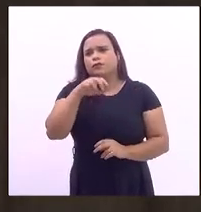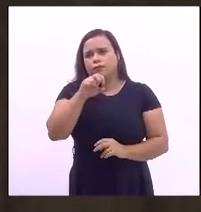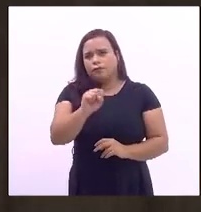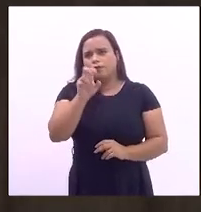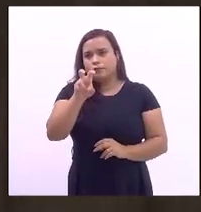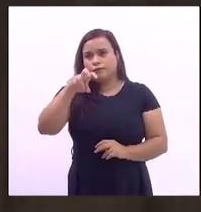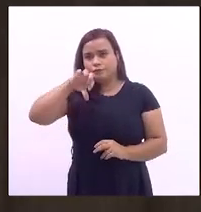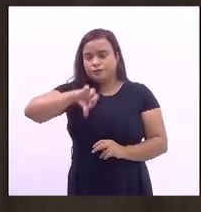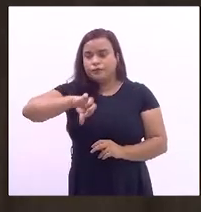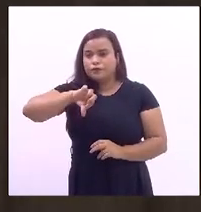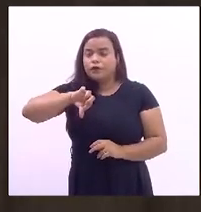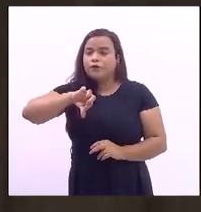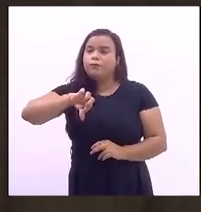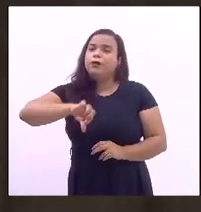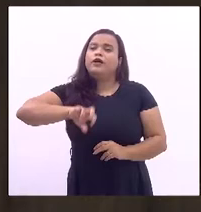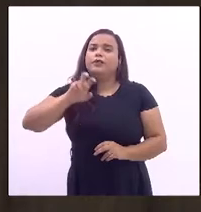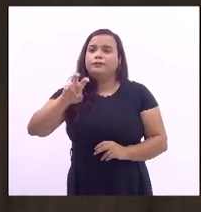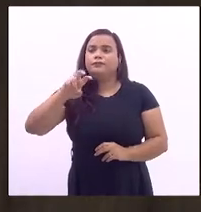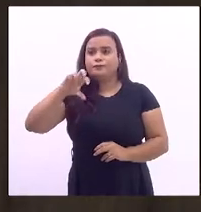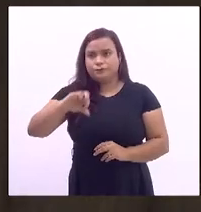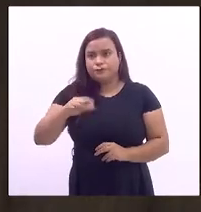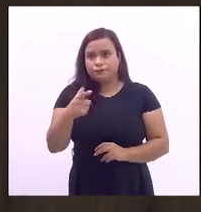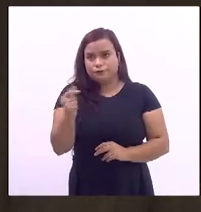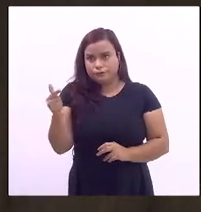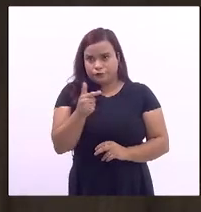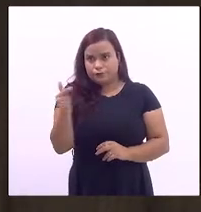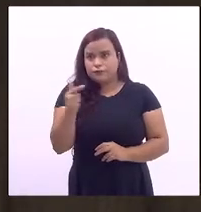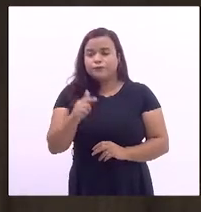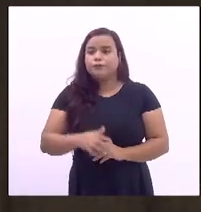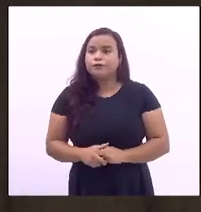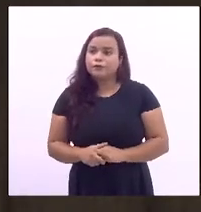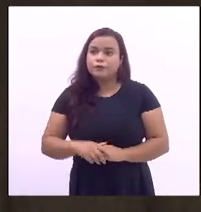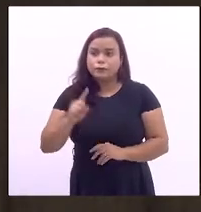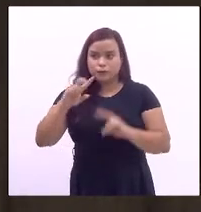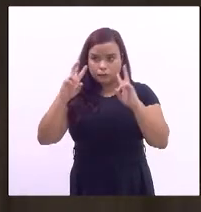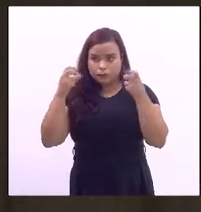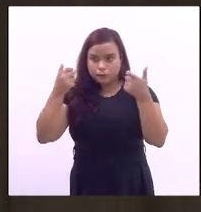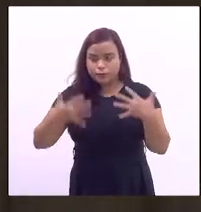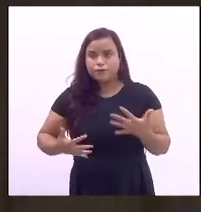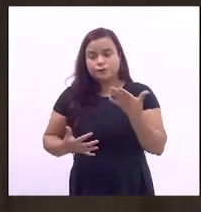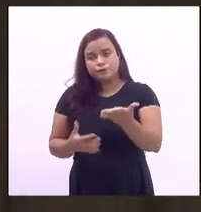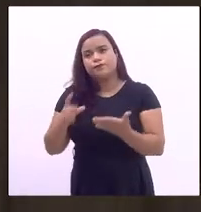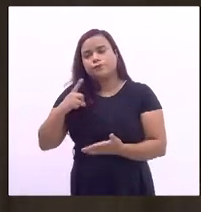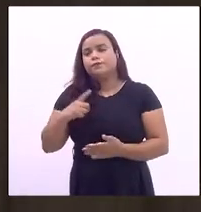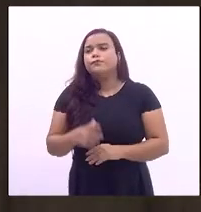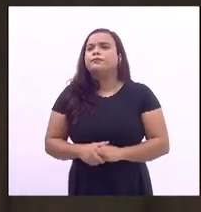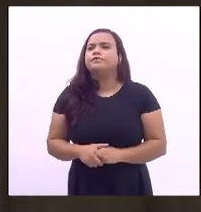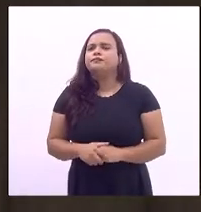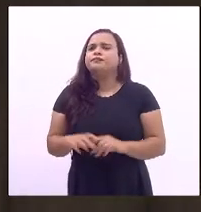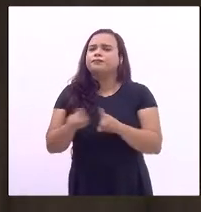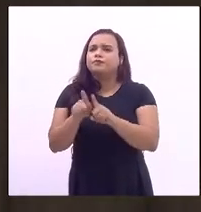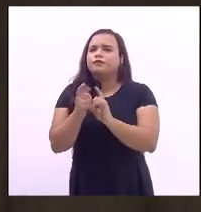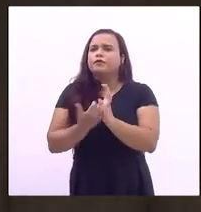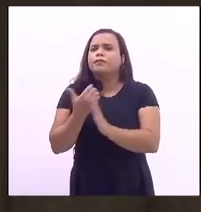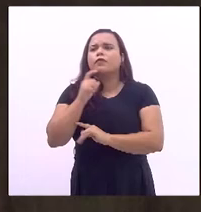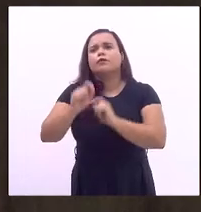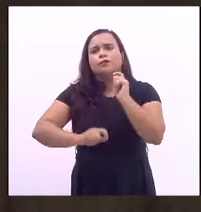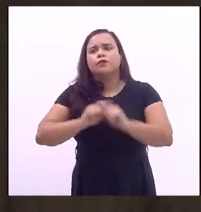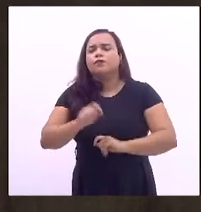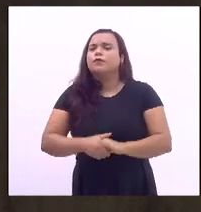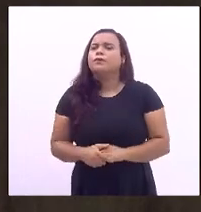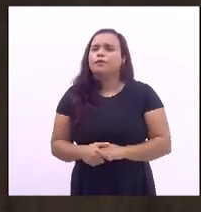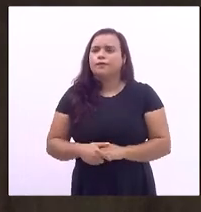ms59 de 2012 que trata dessa matéria e além do eu